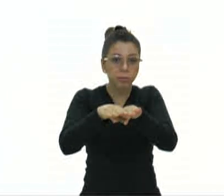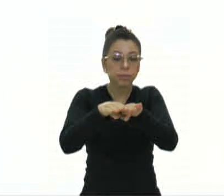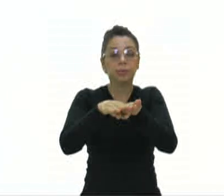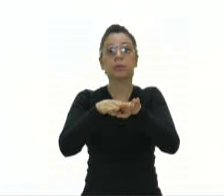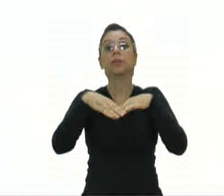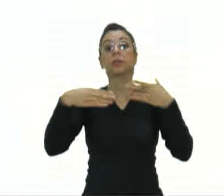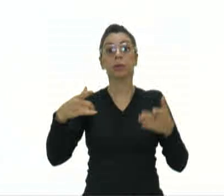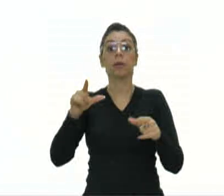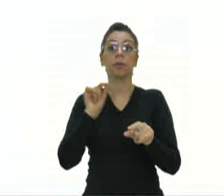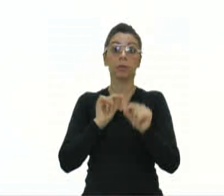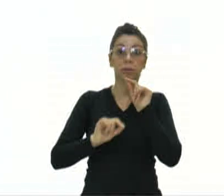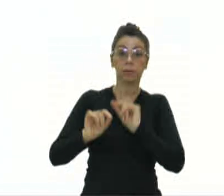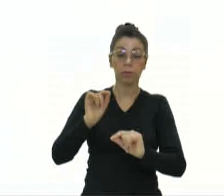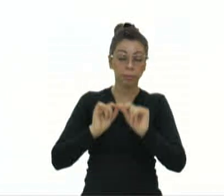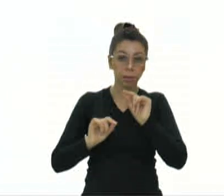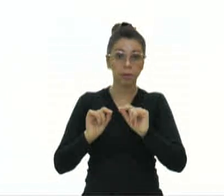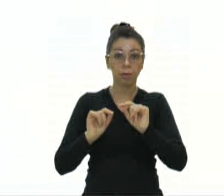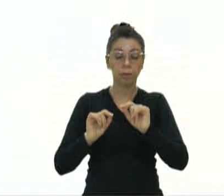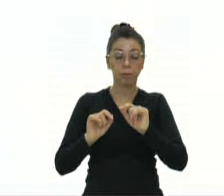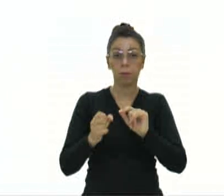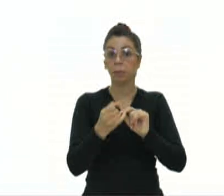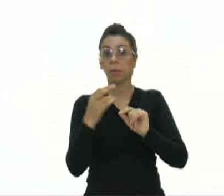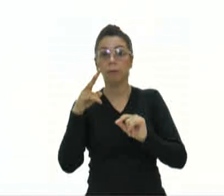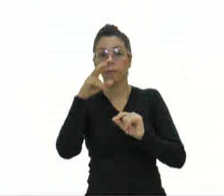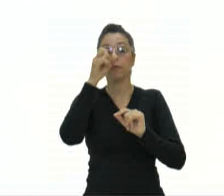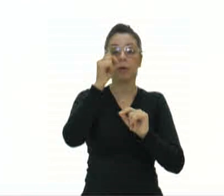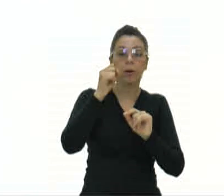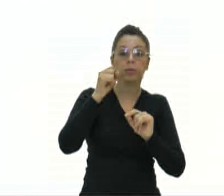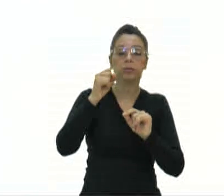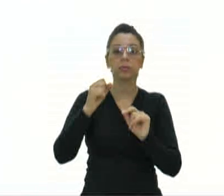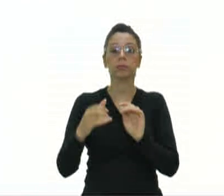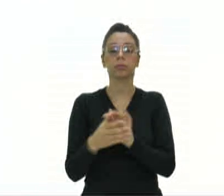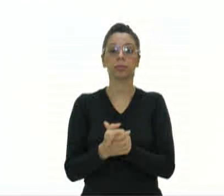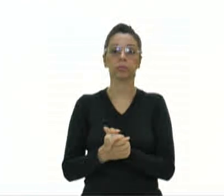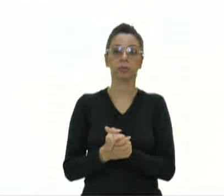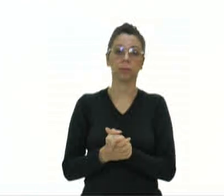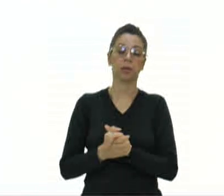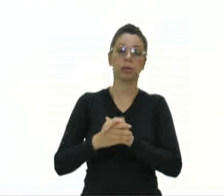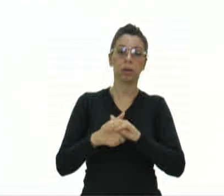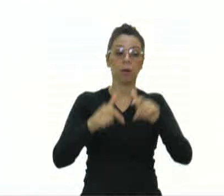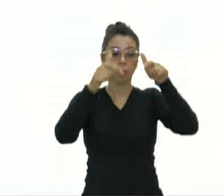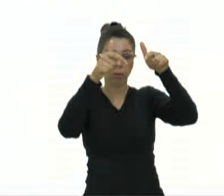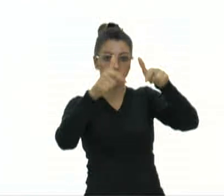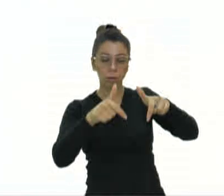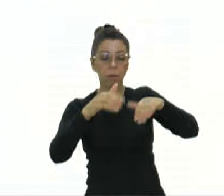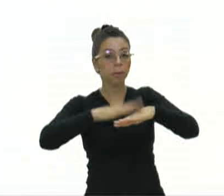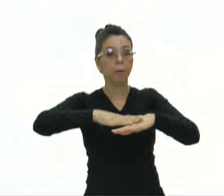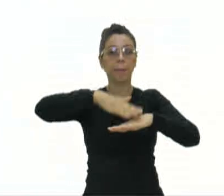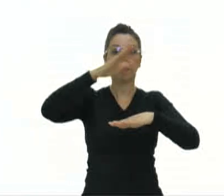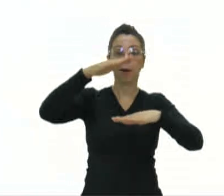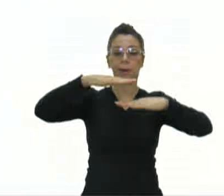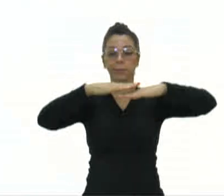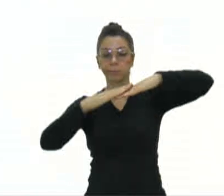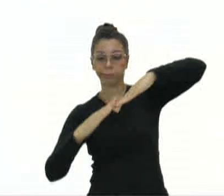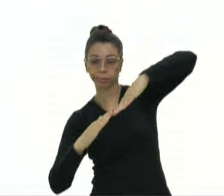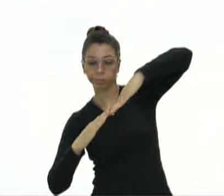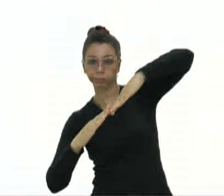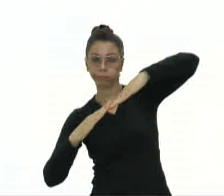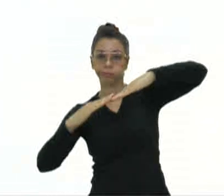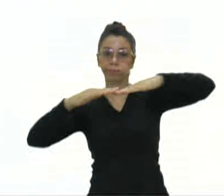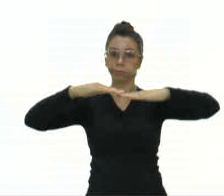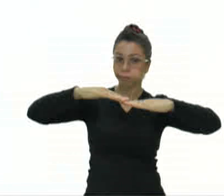e elas, dependendo do volume, da intensidade, vão resultar em lugares com mais declividade,